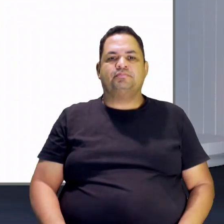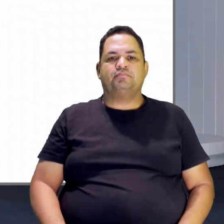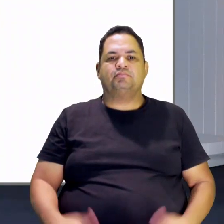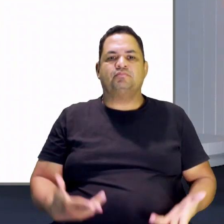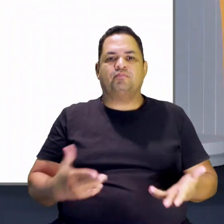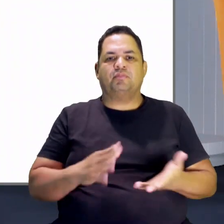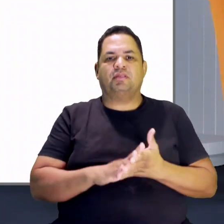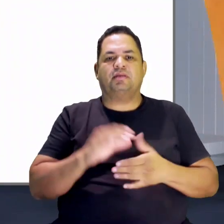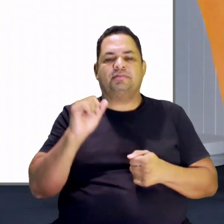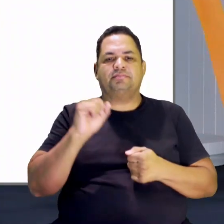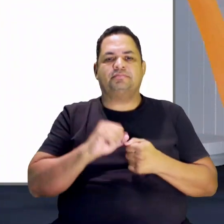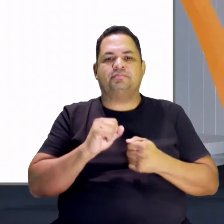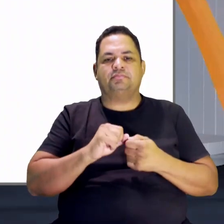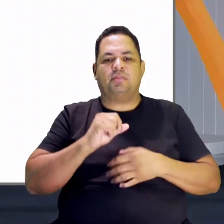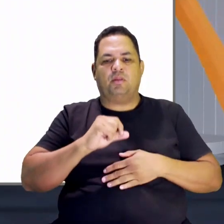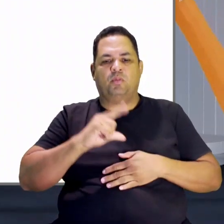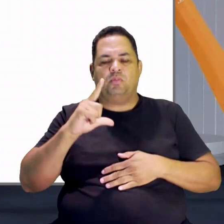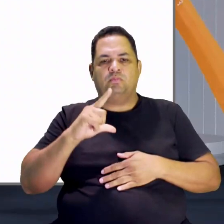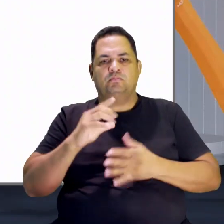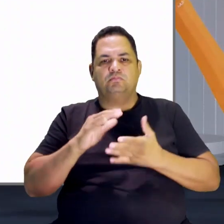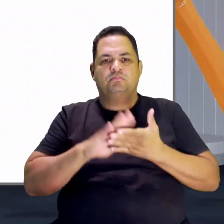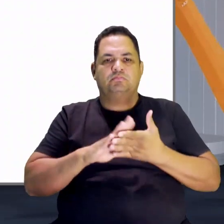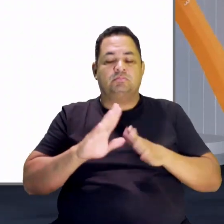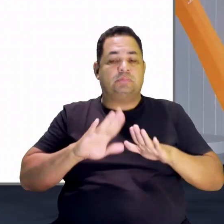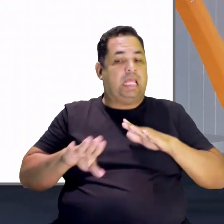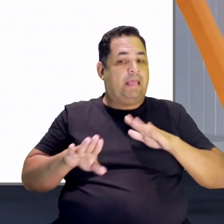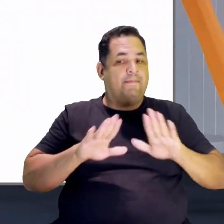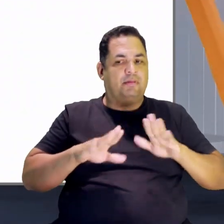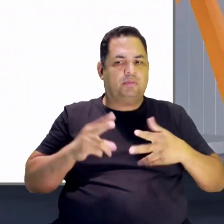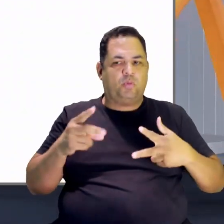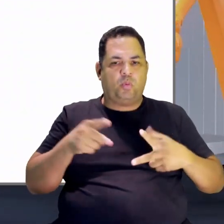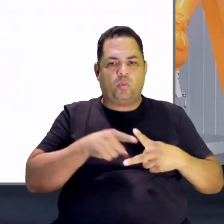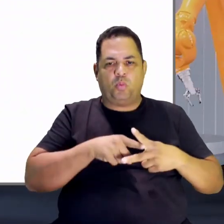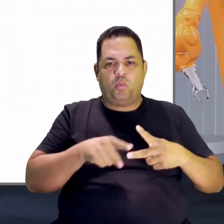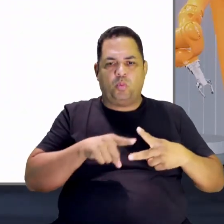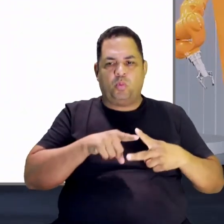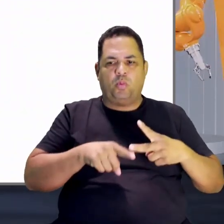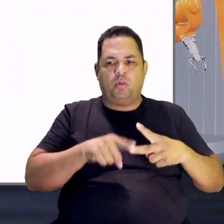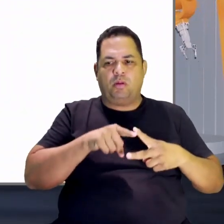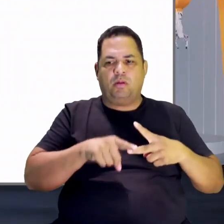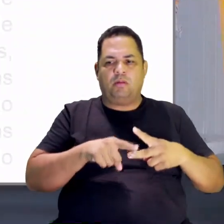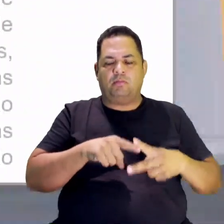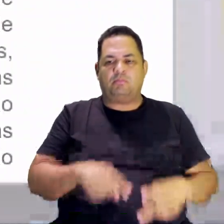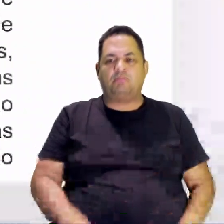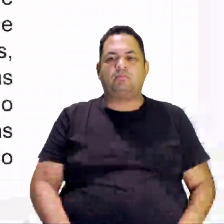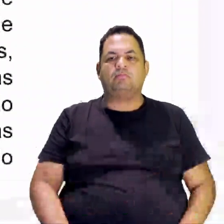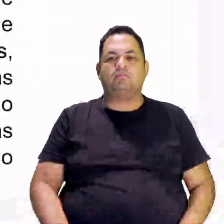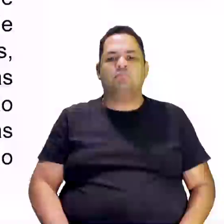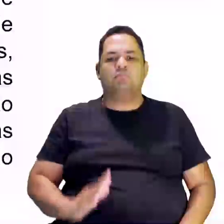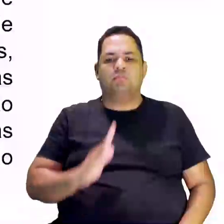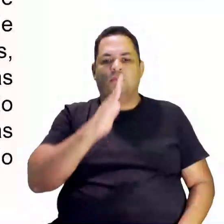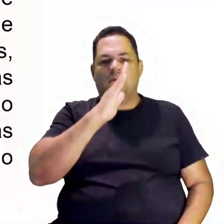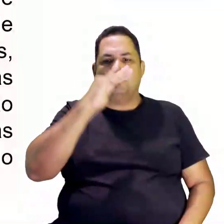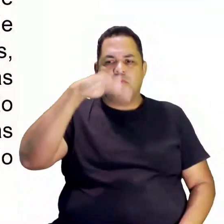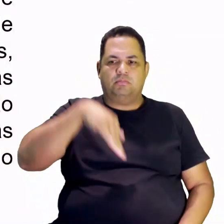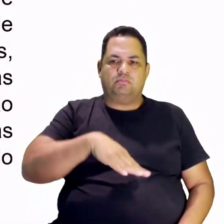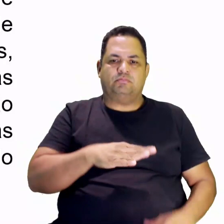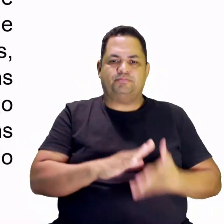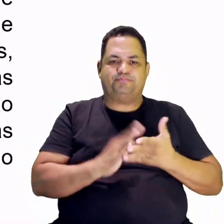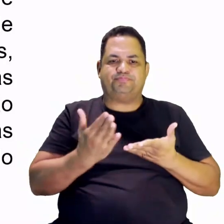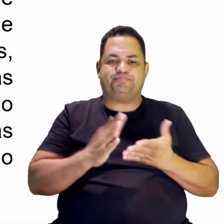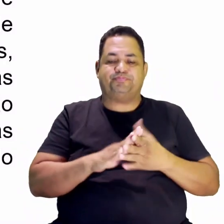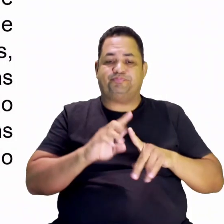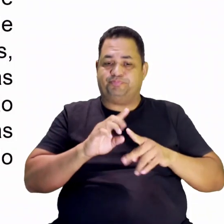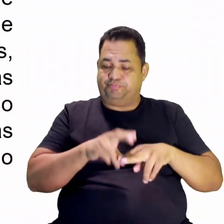atua fazendo aumentar a velocidade ou não, conforme o ângulo de inclinação, ok? Então vamos lá. É para isso que os arquitetos têm que